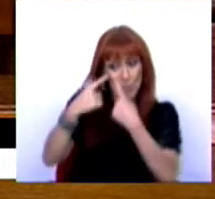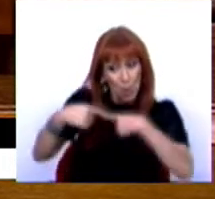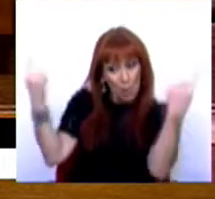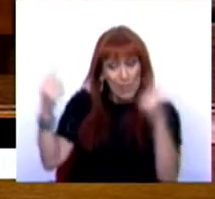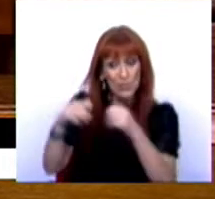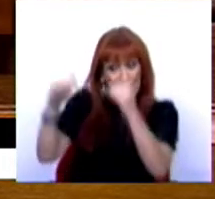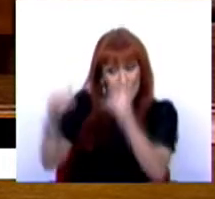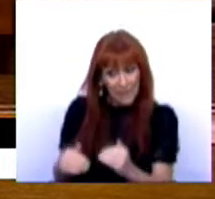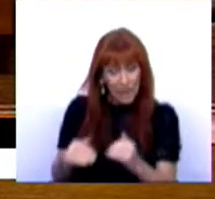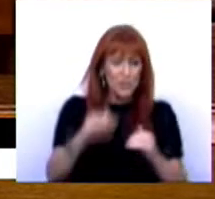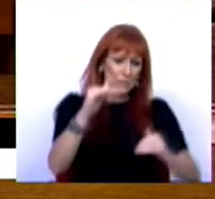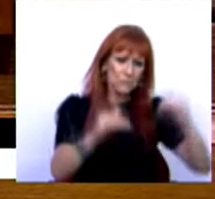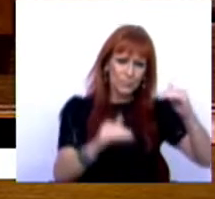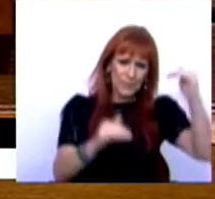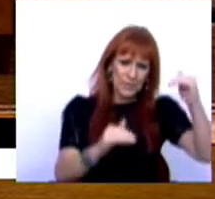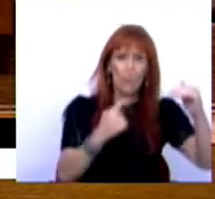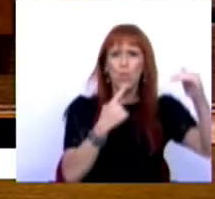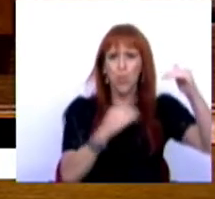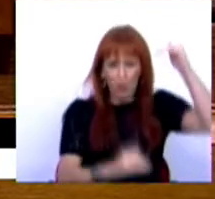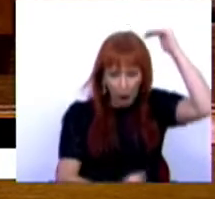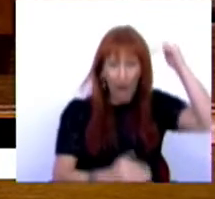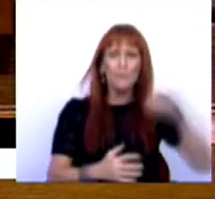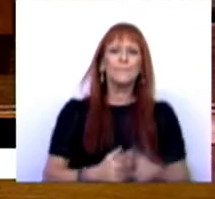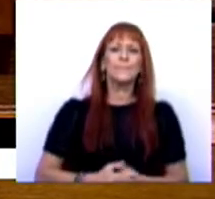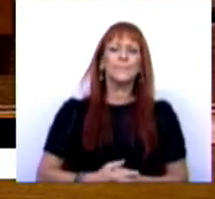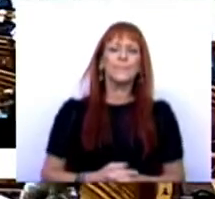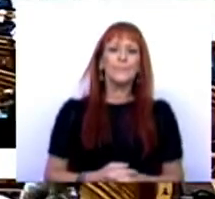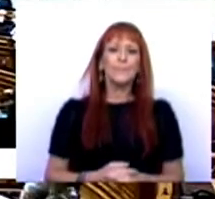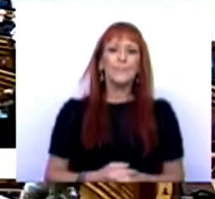a menos, há desigualdades a mais.